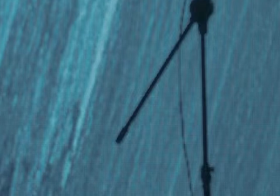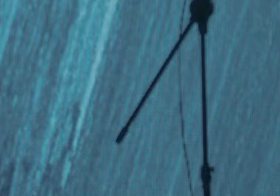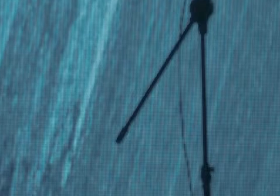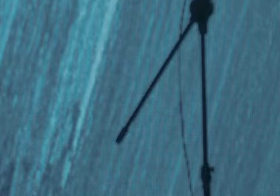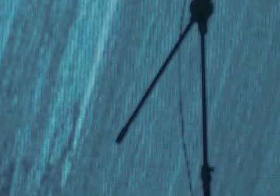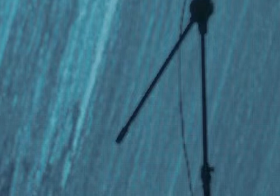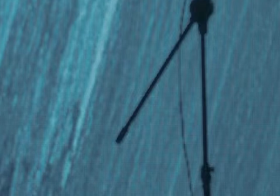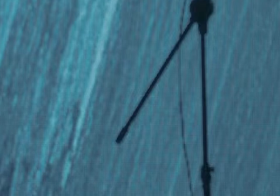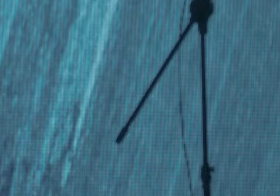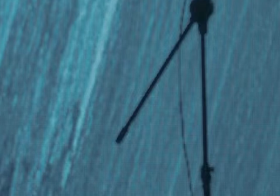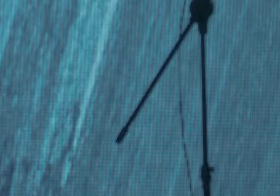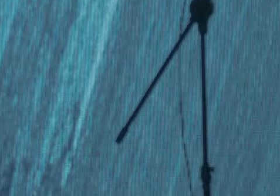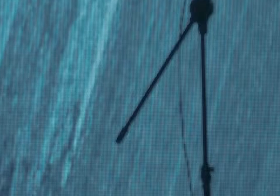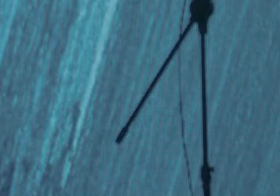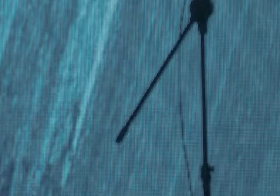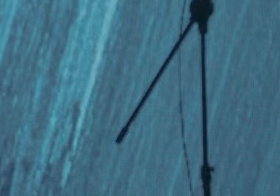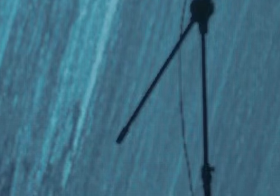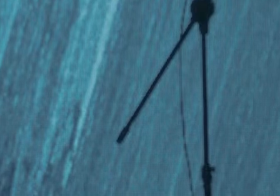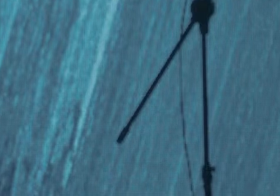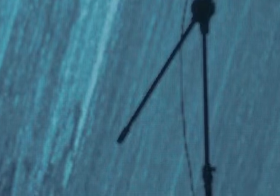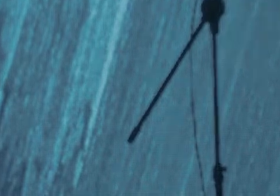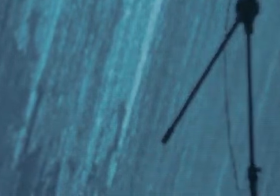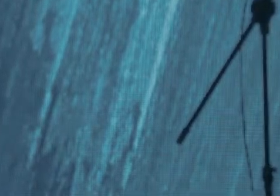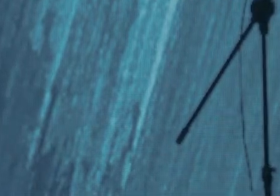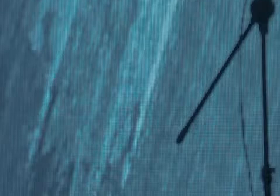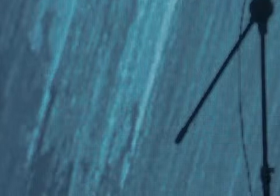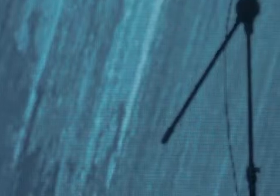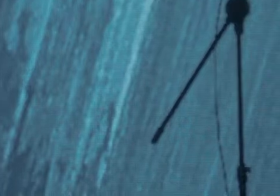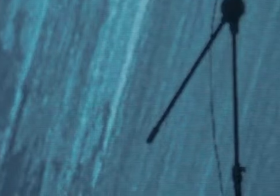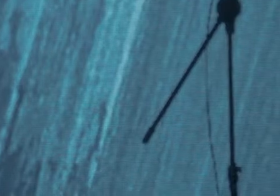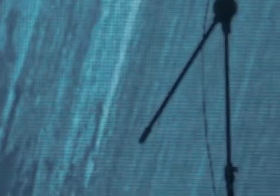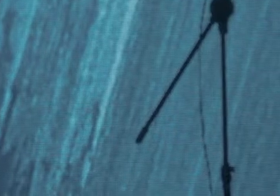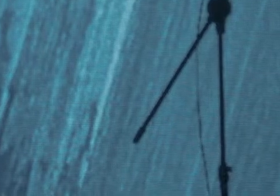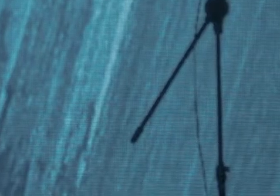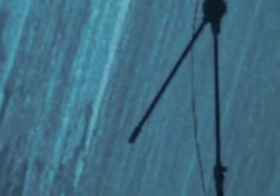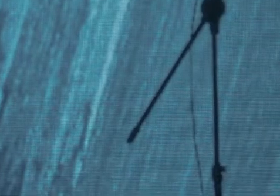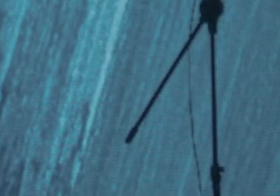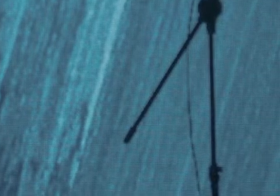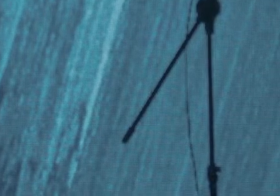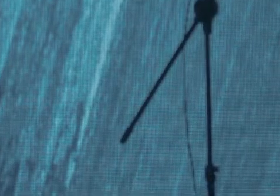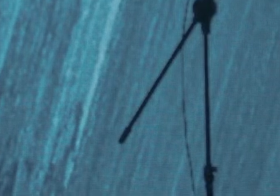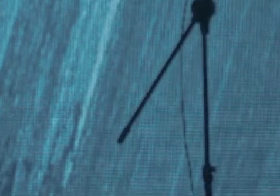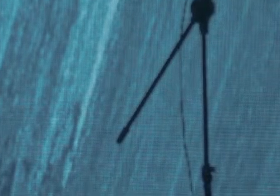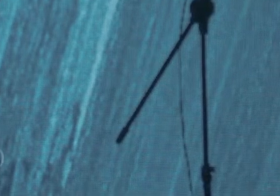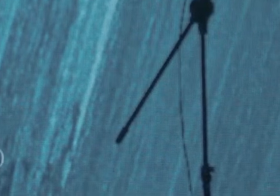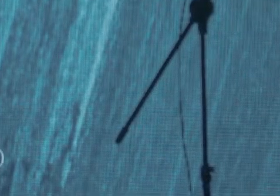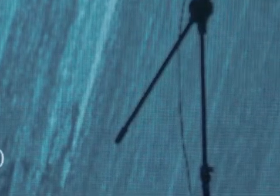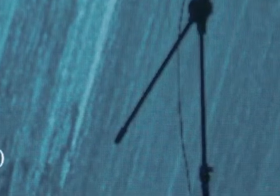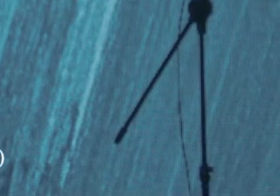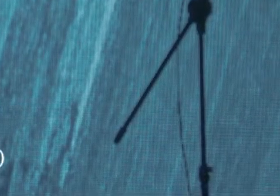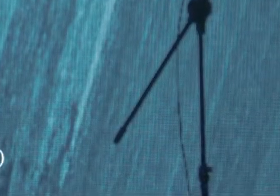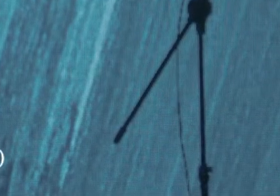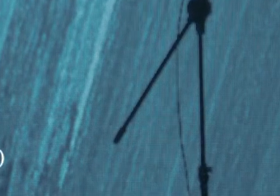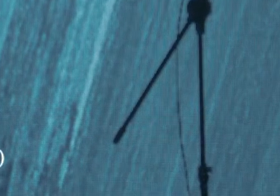No versículo 13, voltando, todos esses morreram na fé, sem terem recebido as